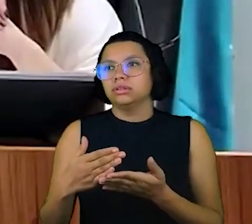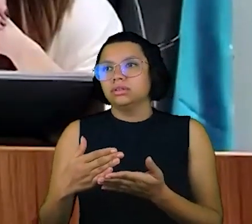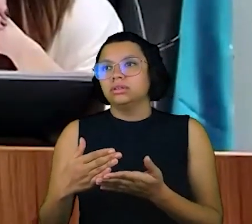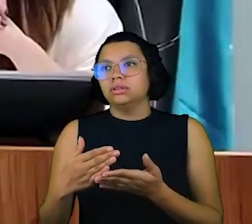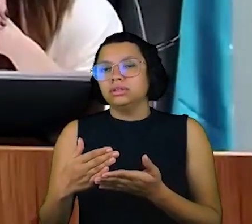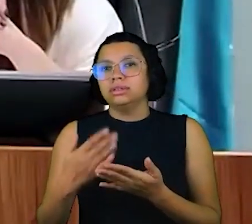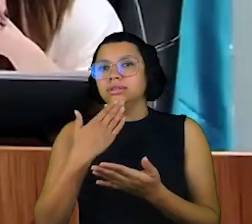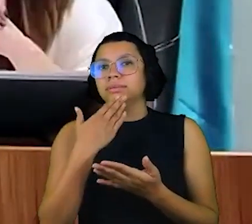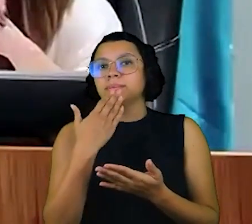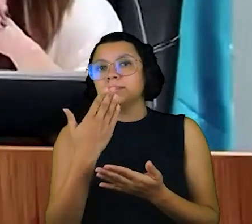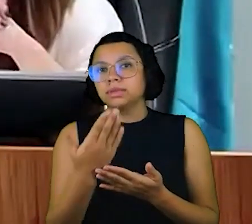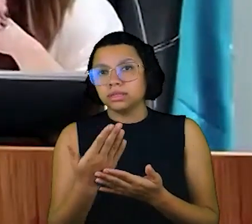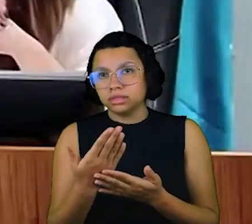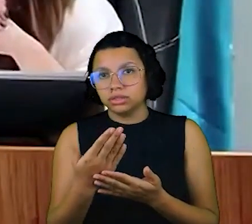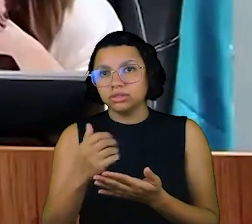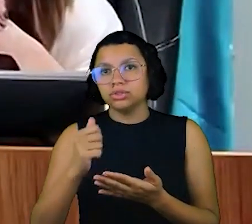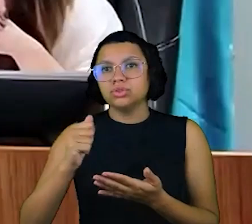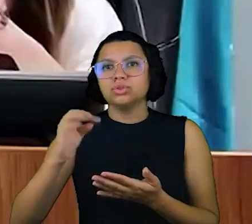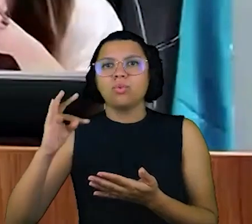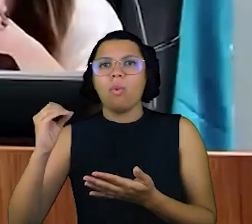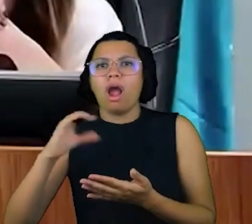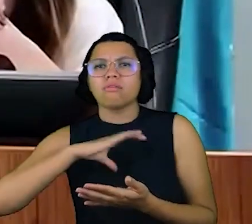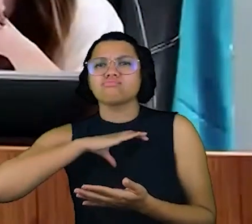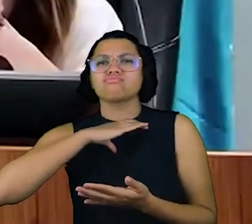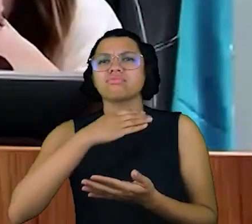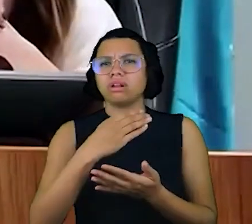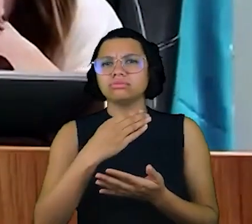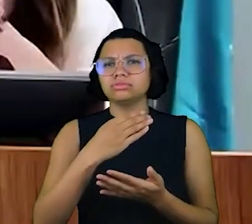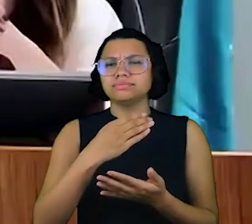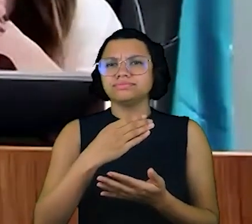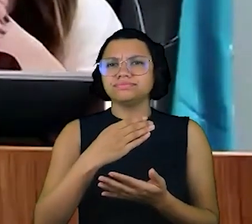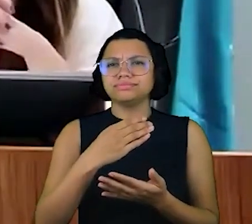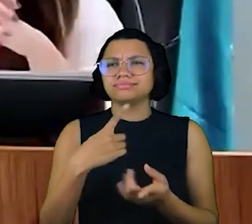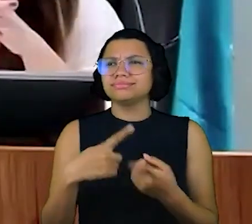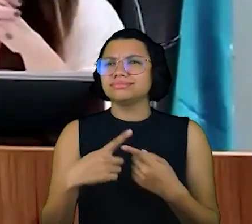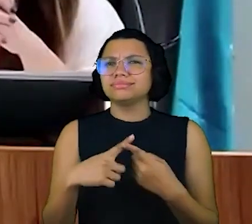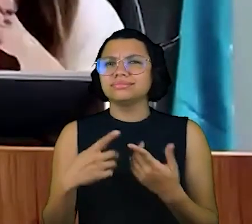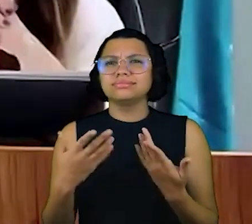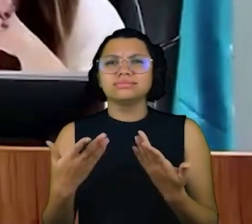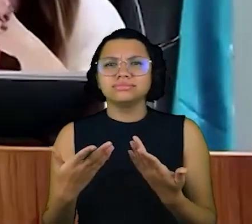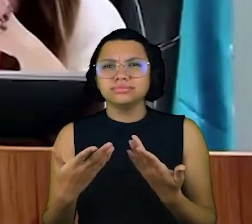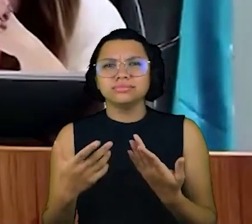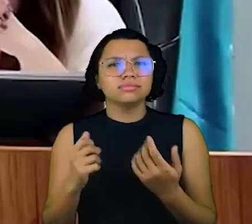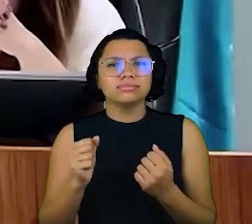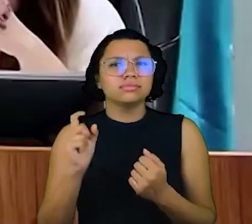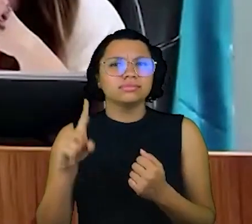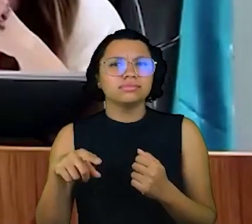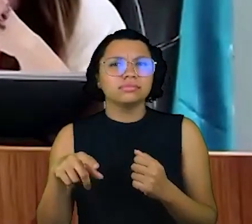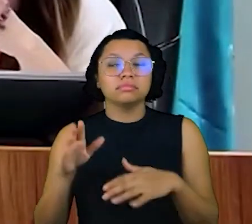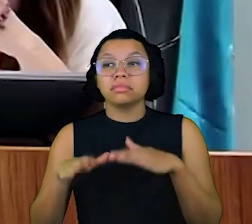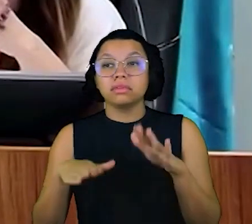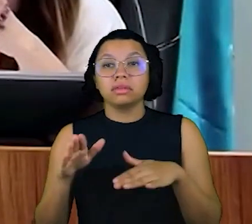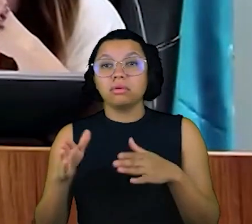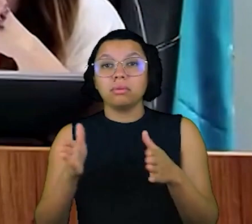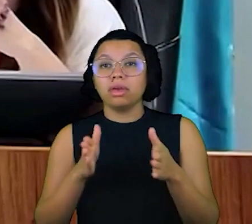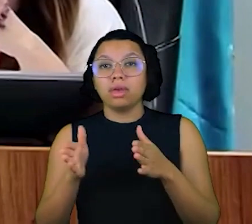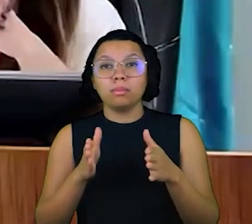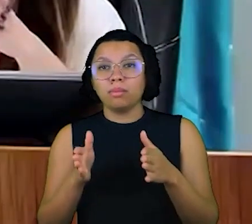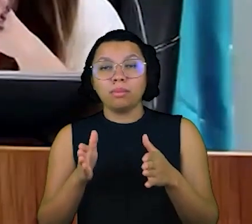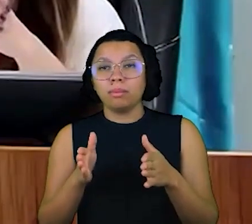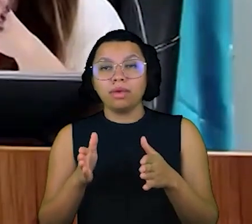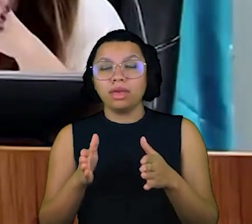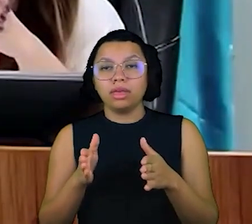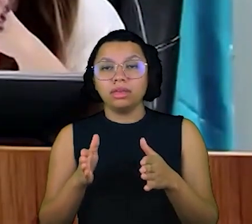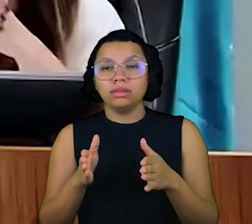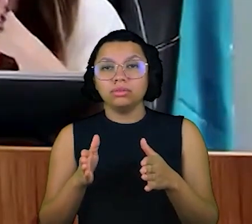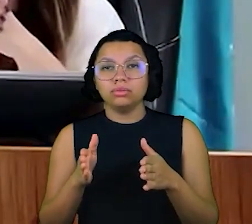iniciativa que demanda um ato de coragem, porque pode ser a